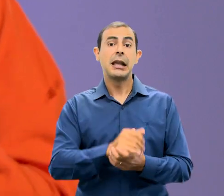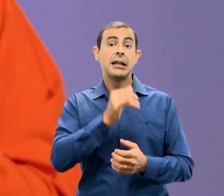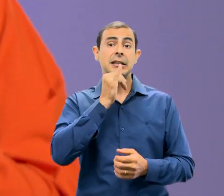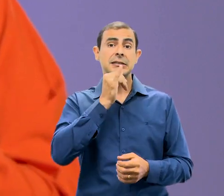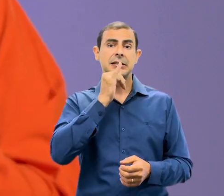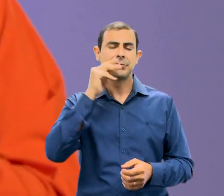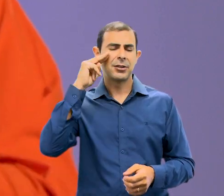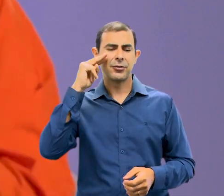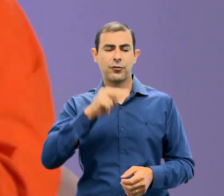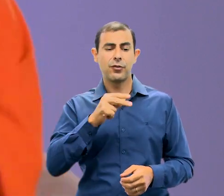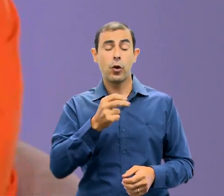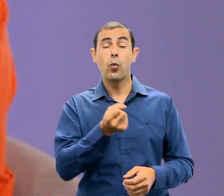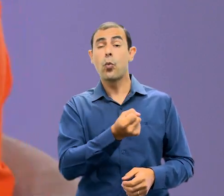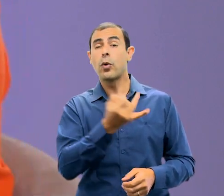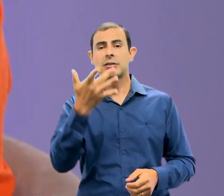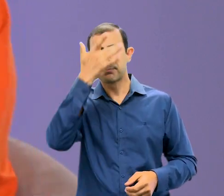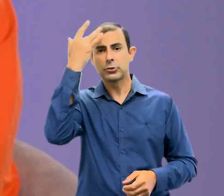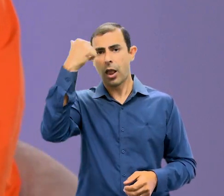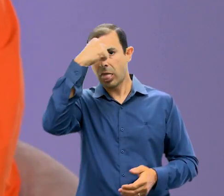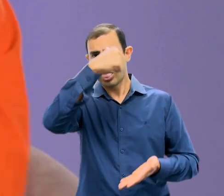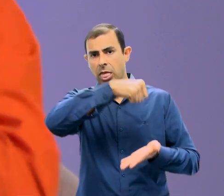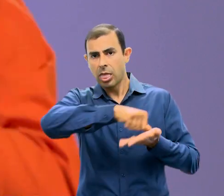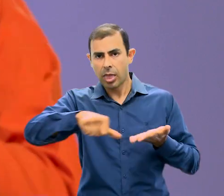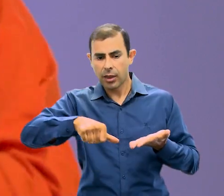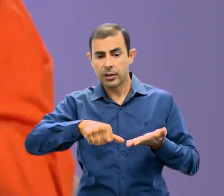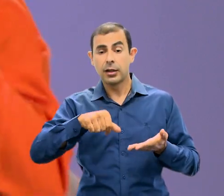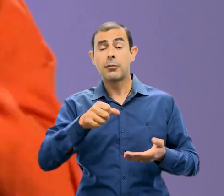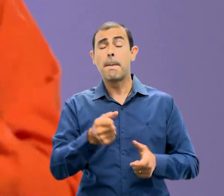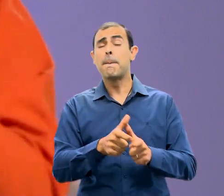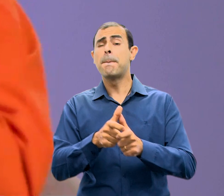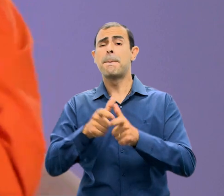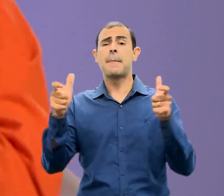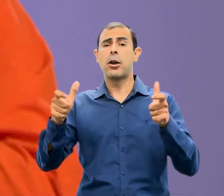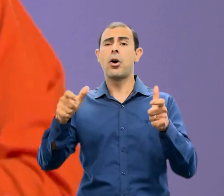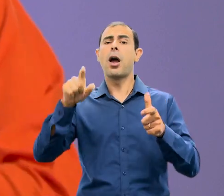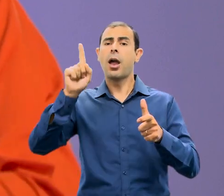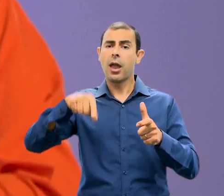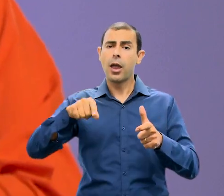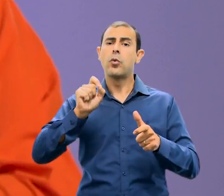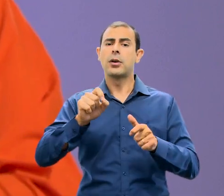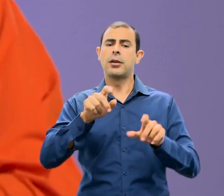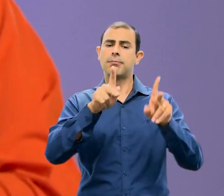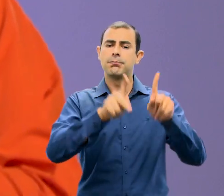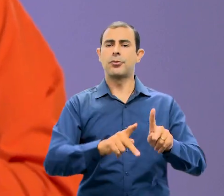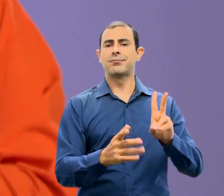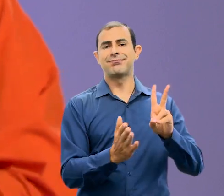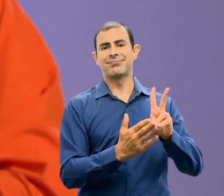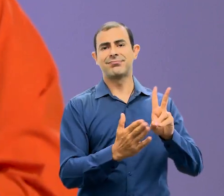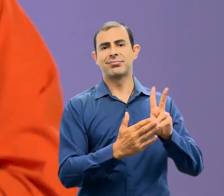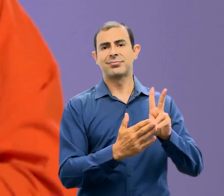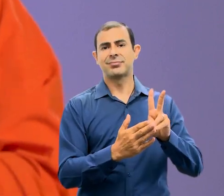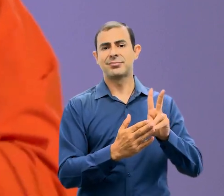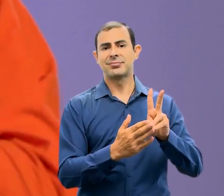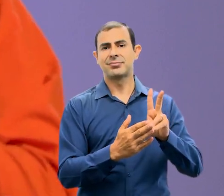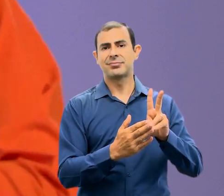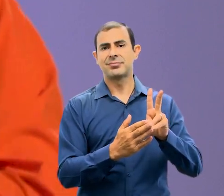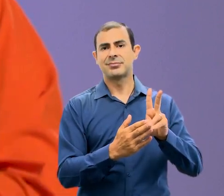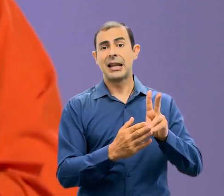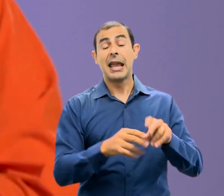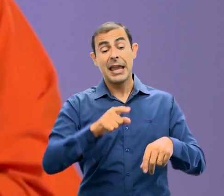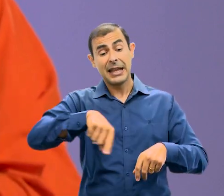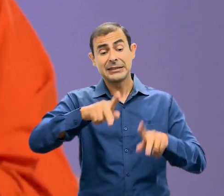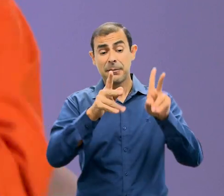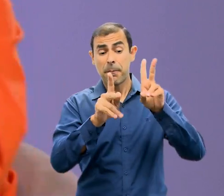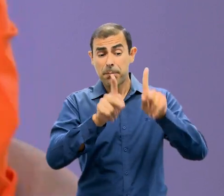de analfabetismo, o maior índice de analfabetismo que existe no Brasil, proporcionalmente, é entre indígenas. Então, é uma população que